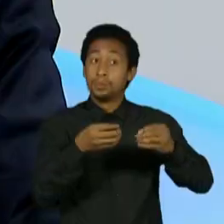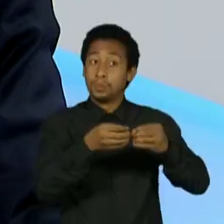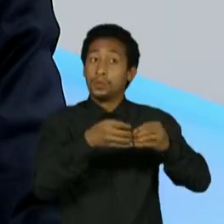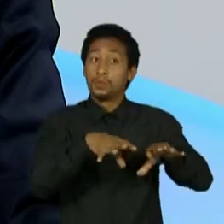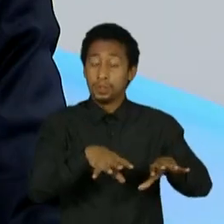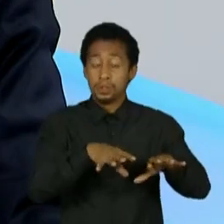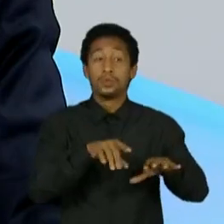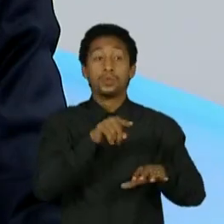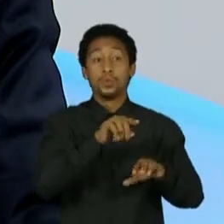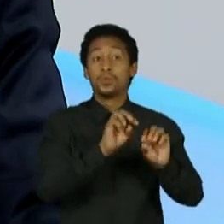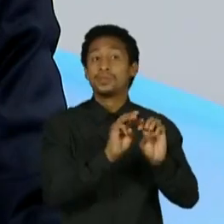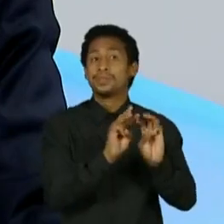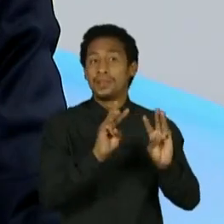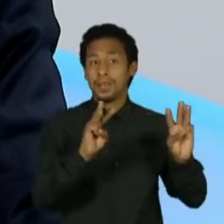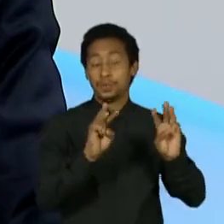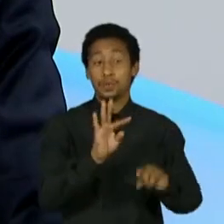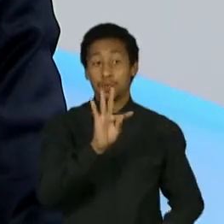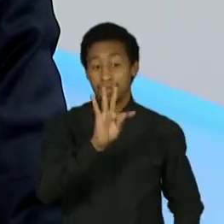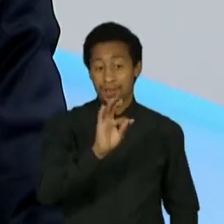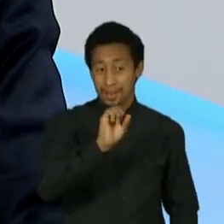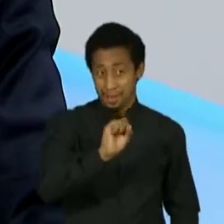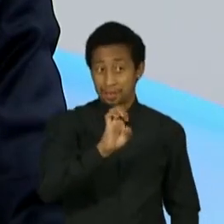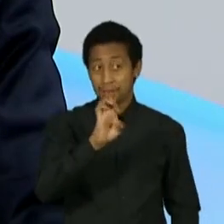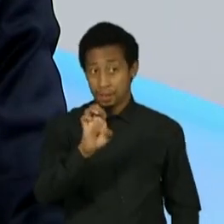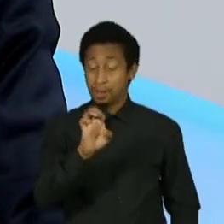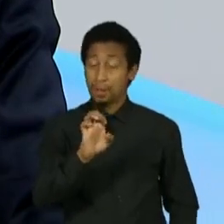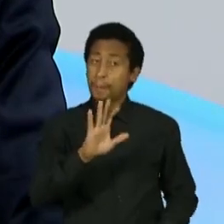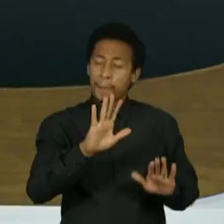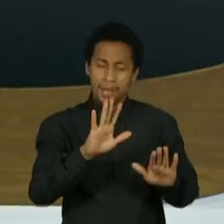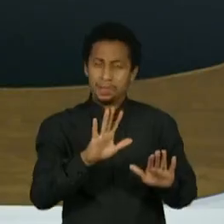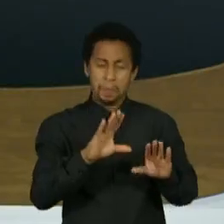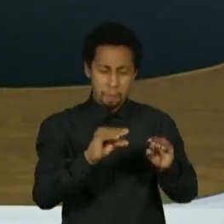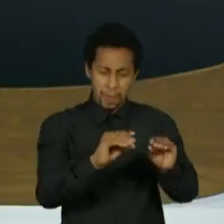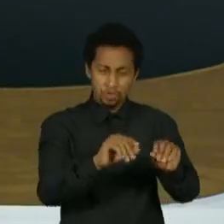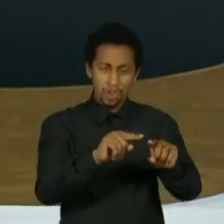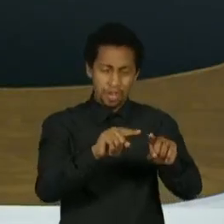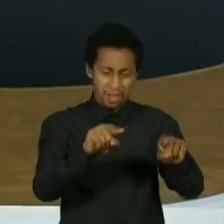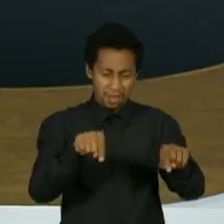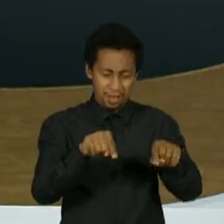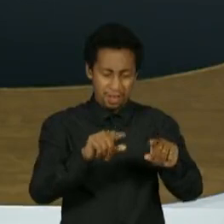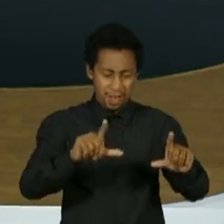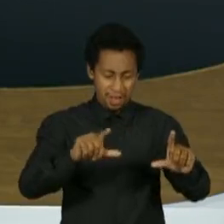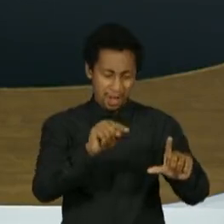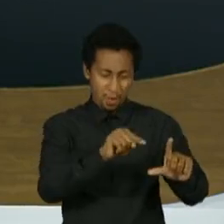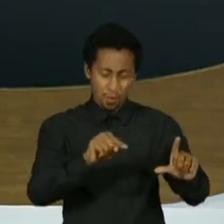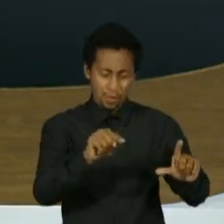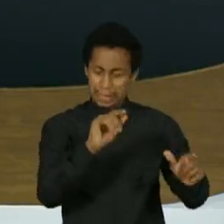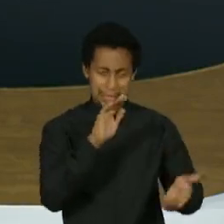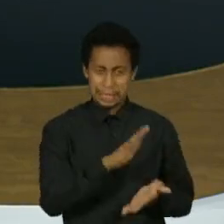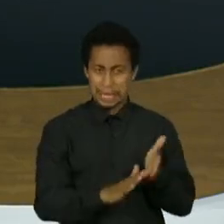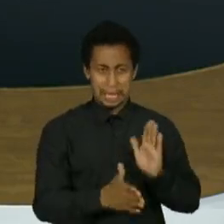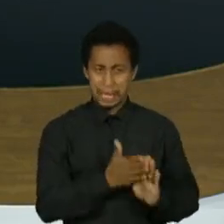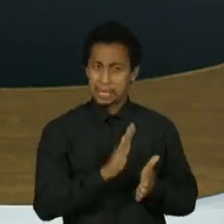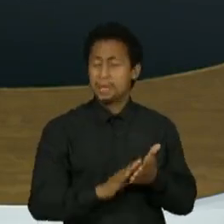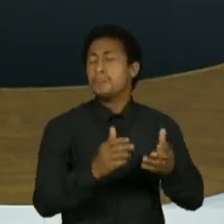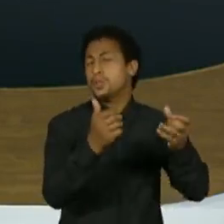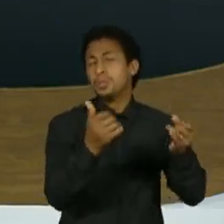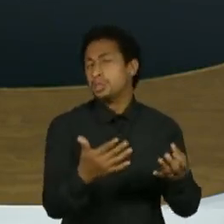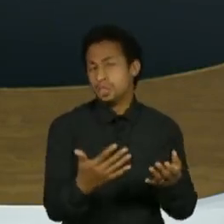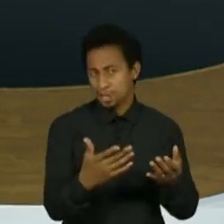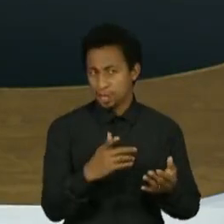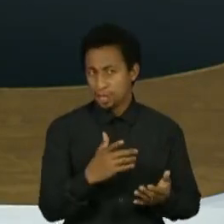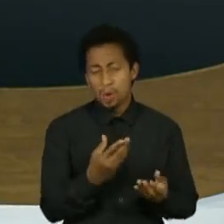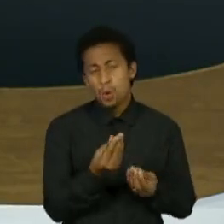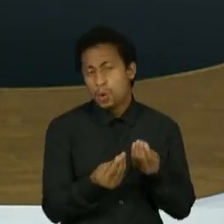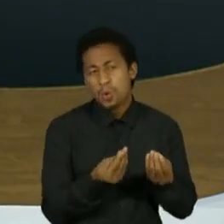e não o sistema de urnas eletrônicas eu queria dizer em que que ser se baseou para dizer isso esse de lá para cá